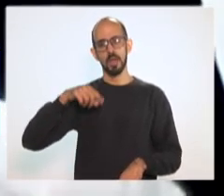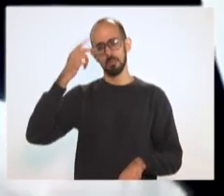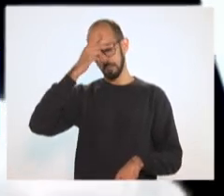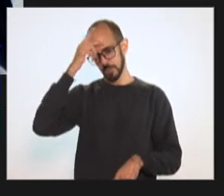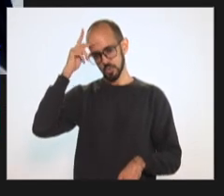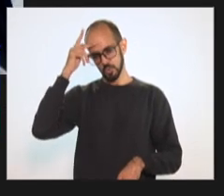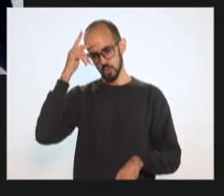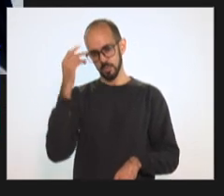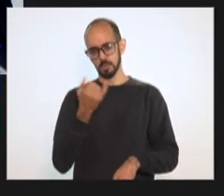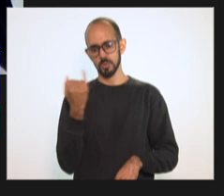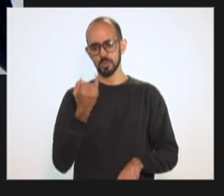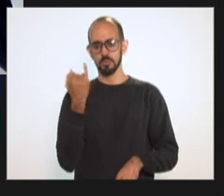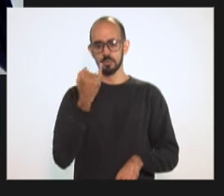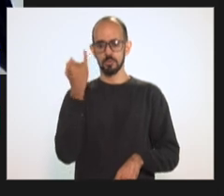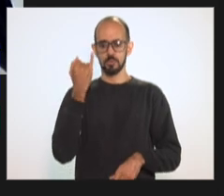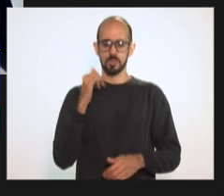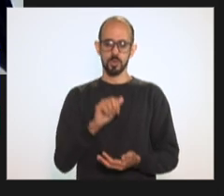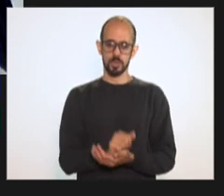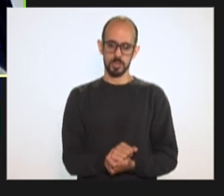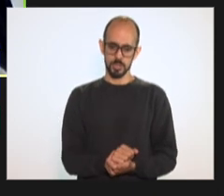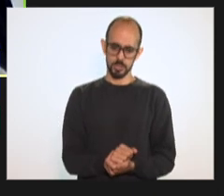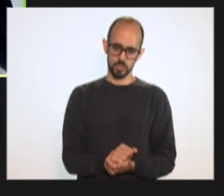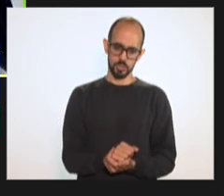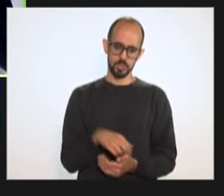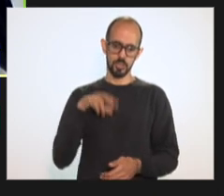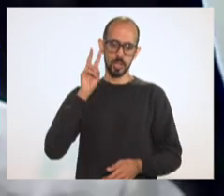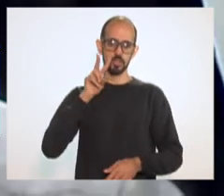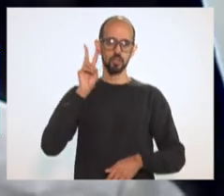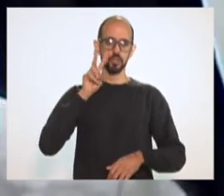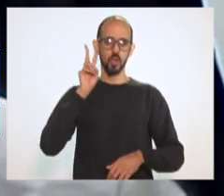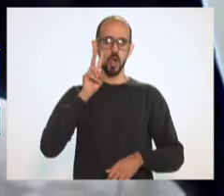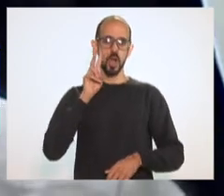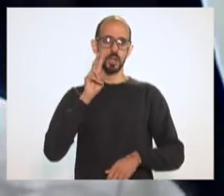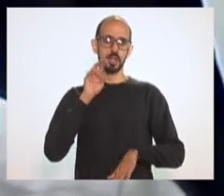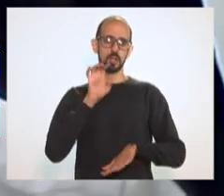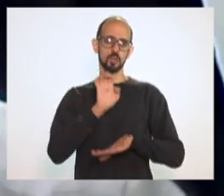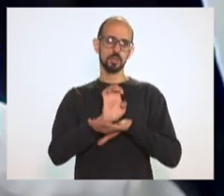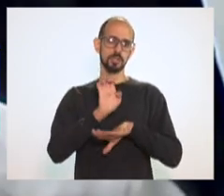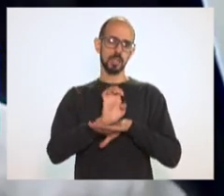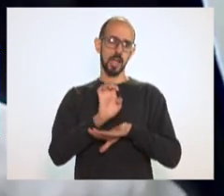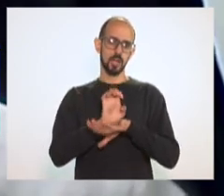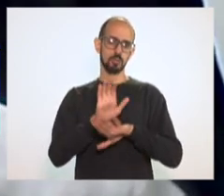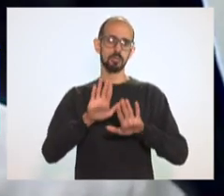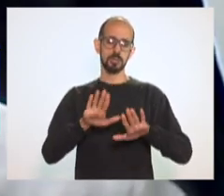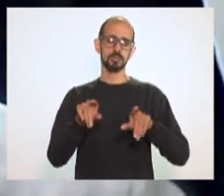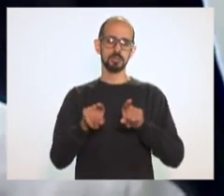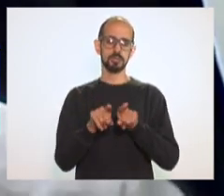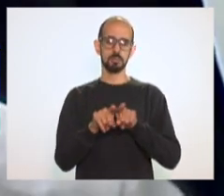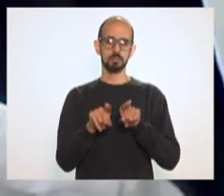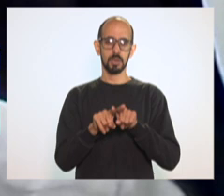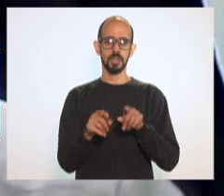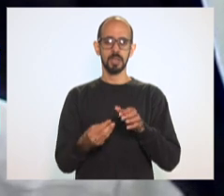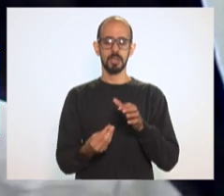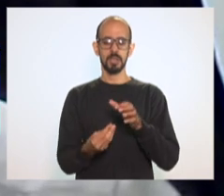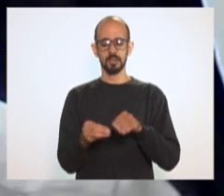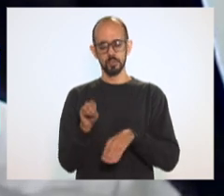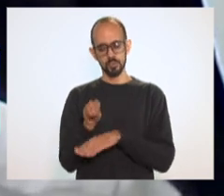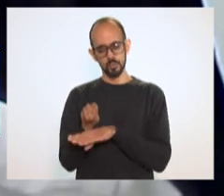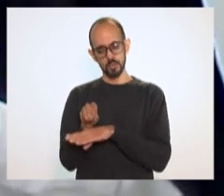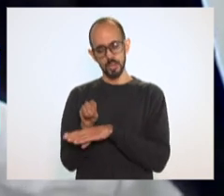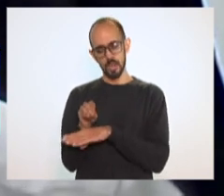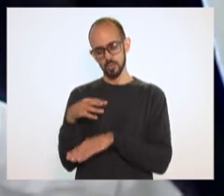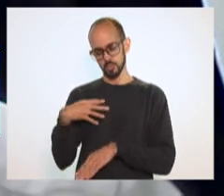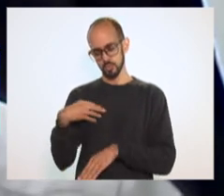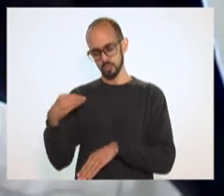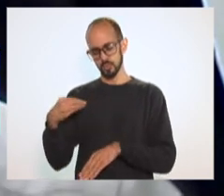deputado não só na história do nosso estado mas também na criação dos seus filhos que eu tenho certeza